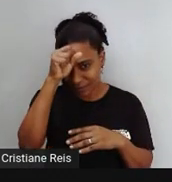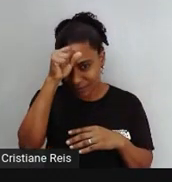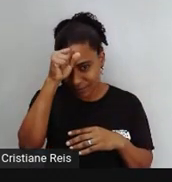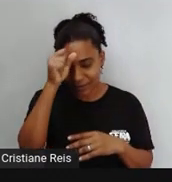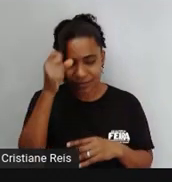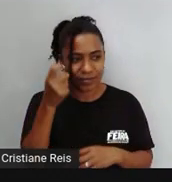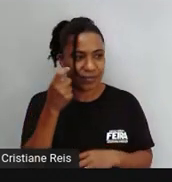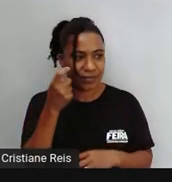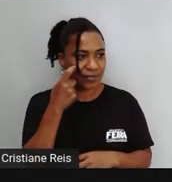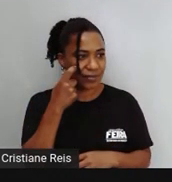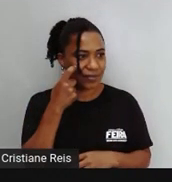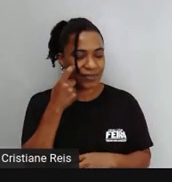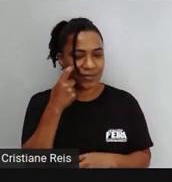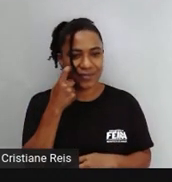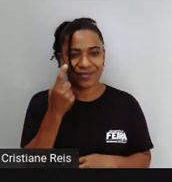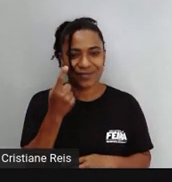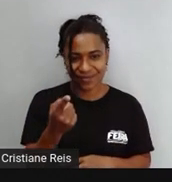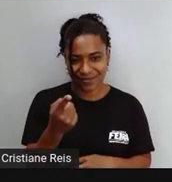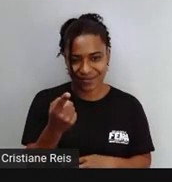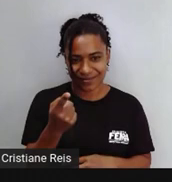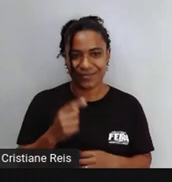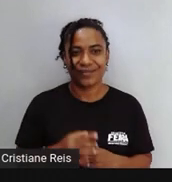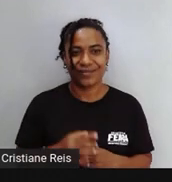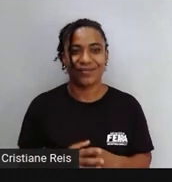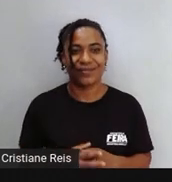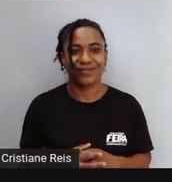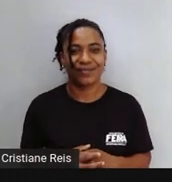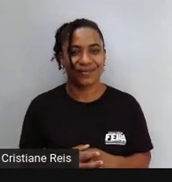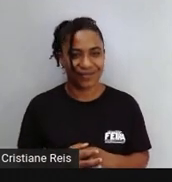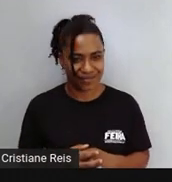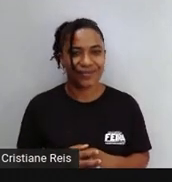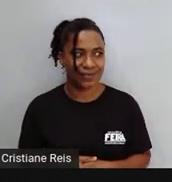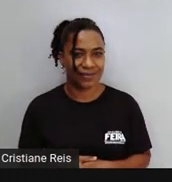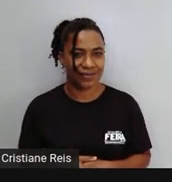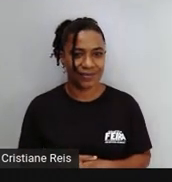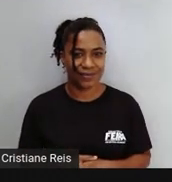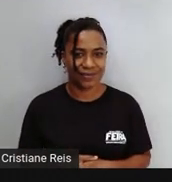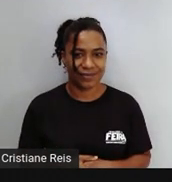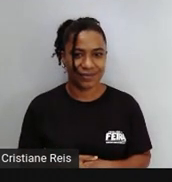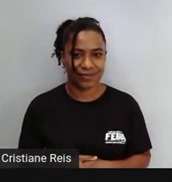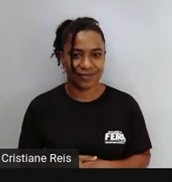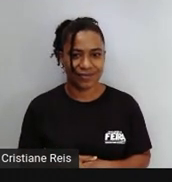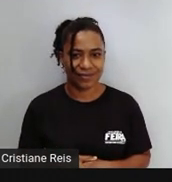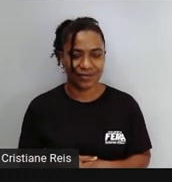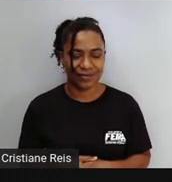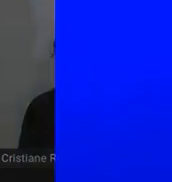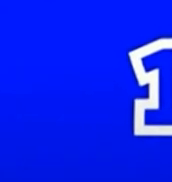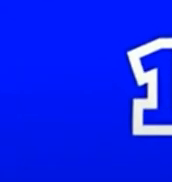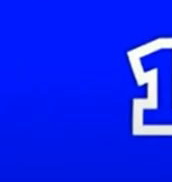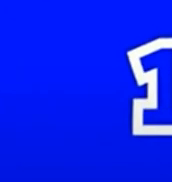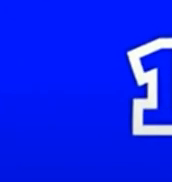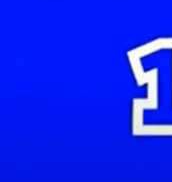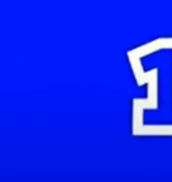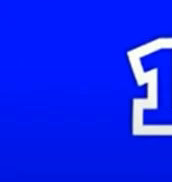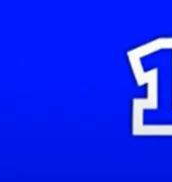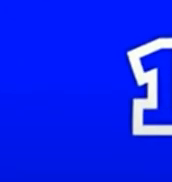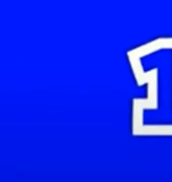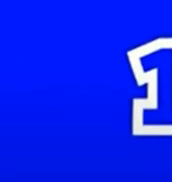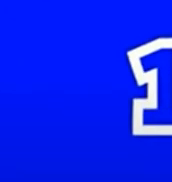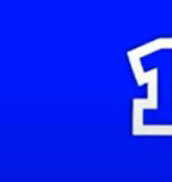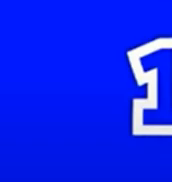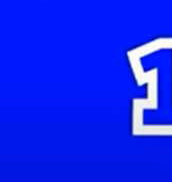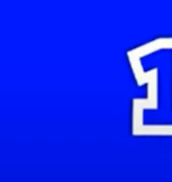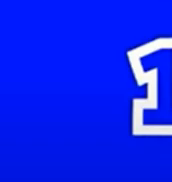dos números. Counting numbers, 1, 2, 100. Counting more, 1 billion. Let's